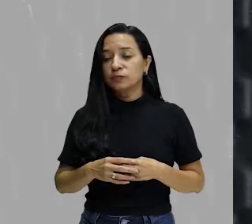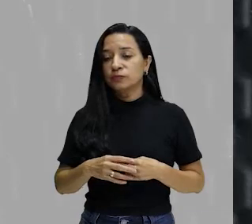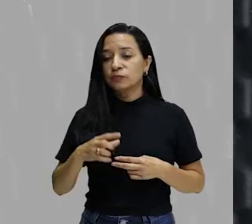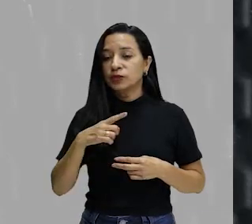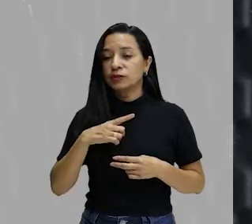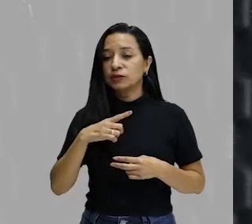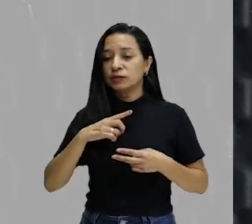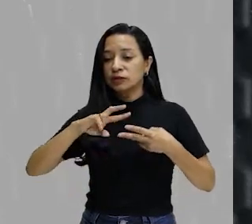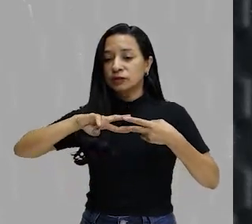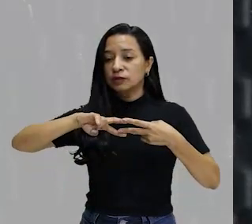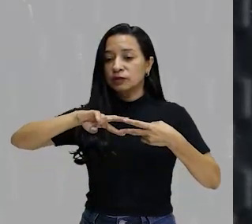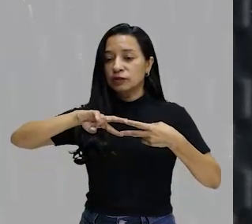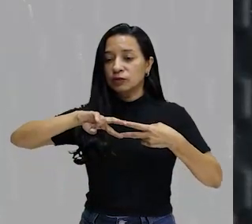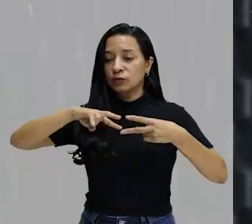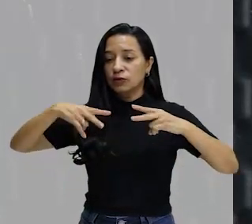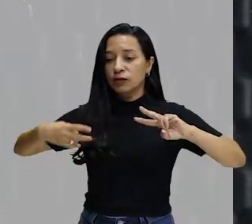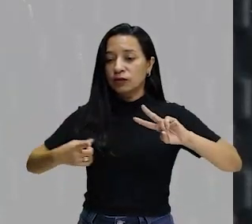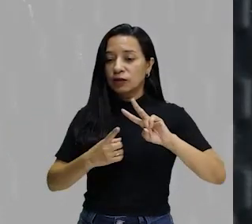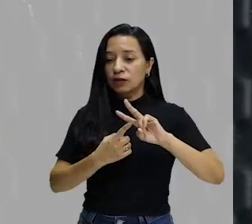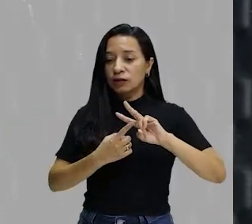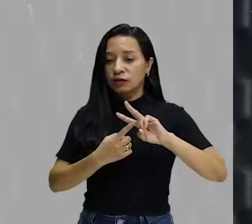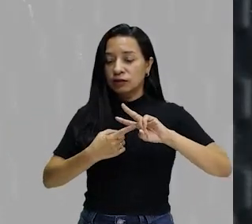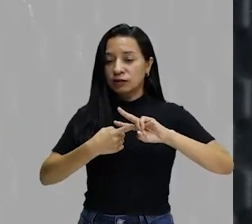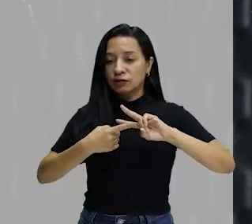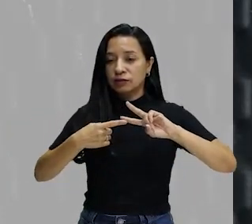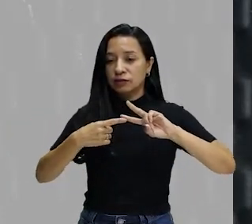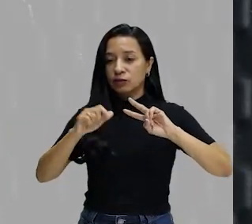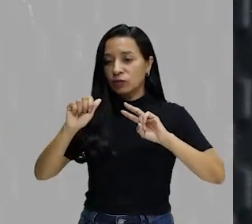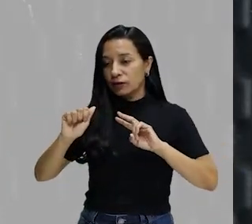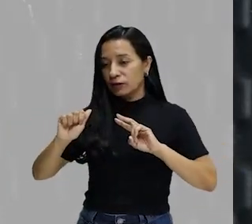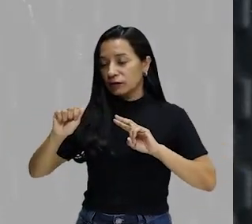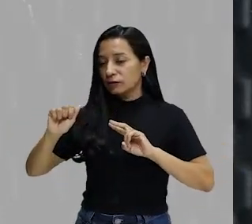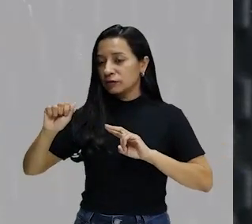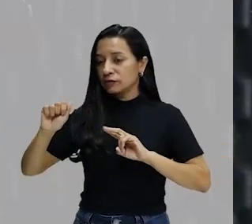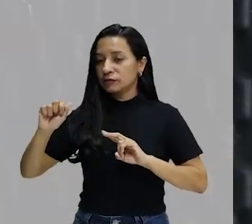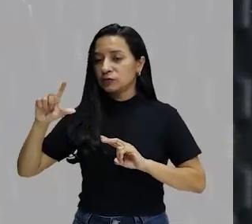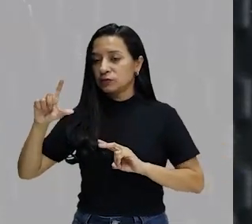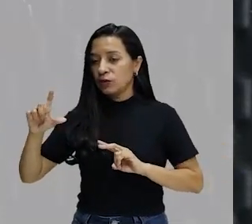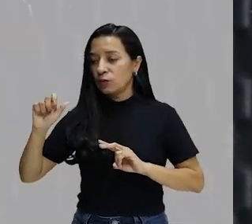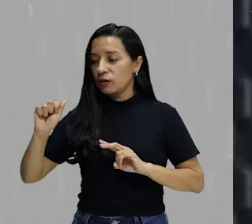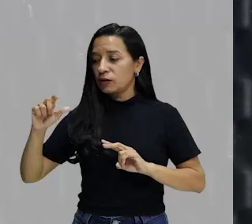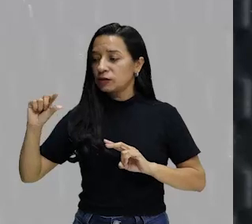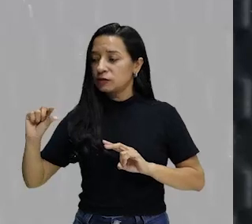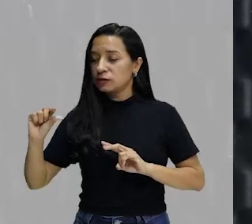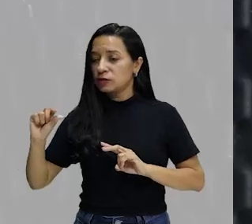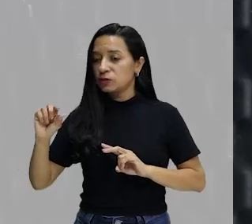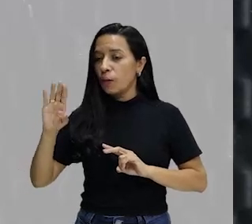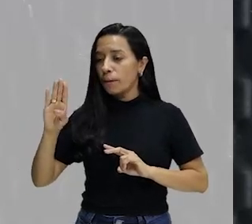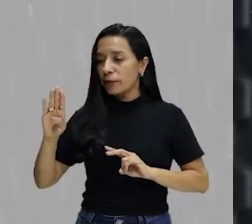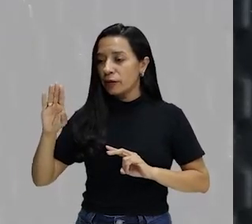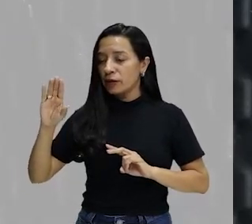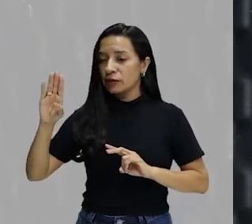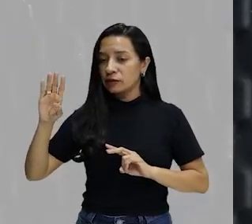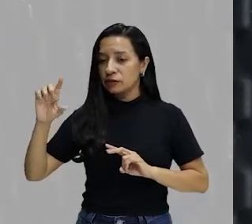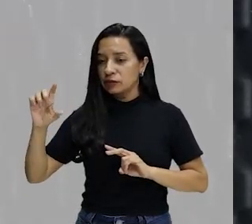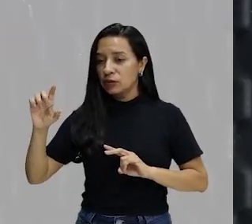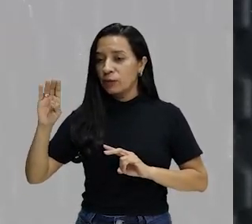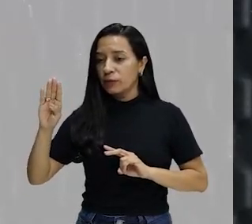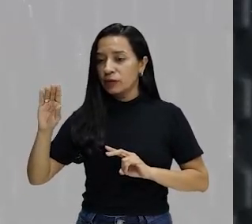alelo Azão-Azinho e os alelos Bzão-Bzinho, que vão trabalhar em conjunto, vão interagir para